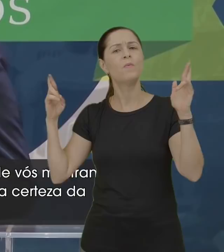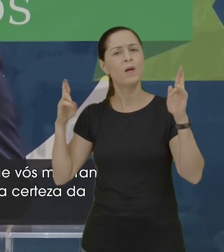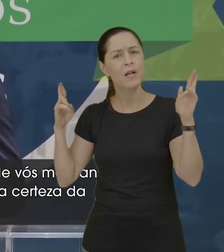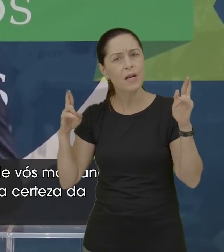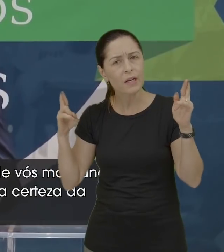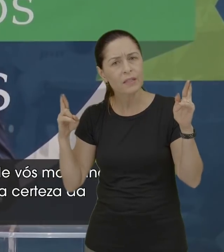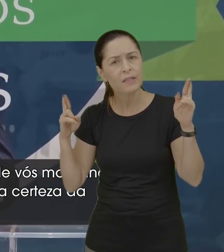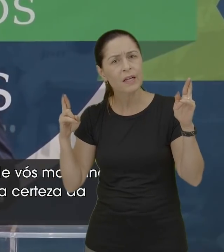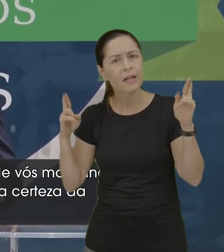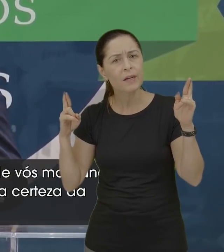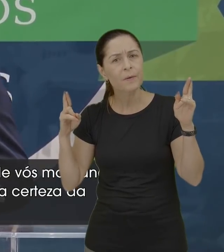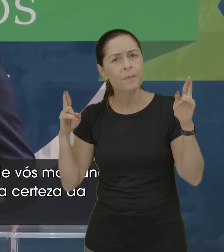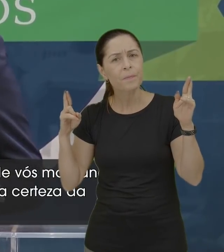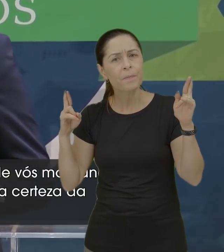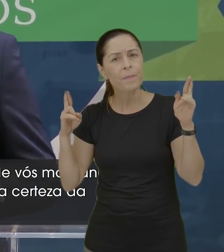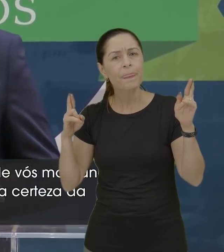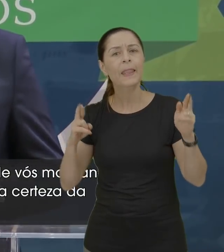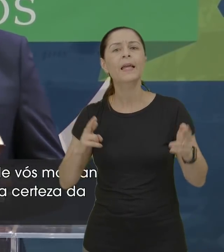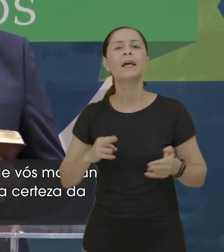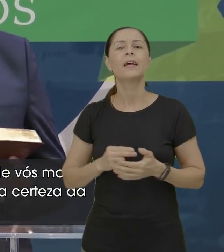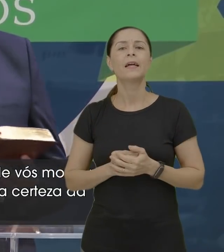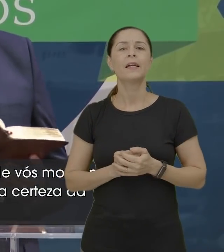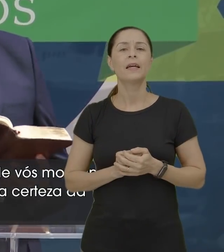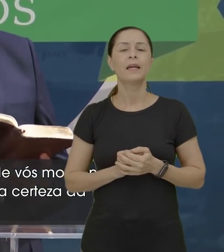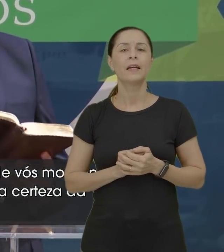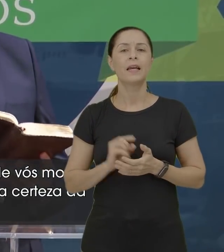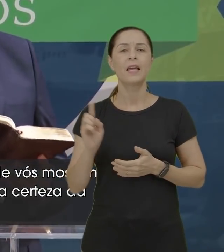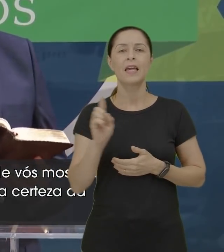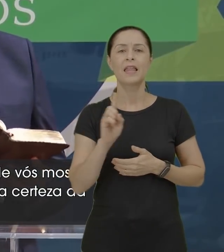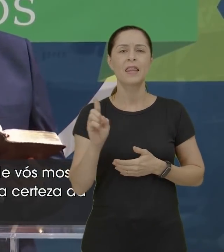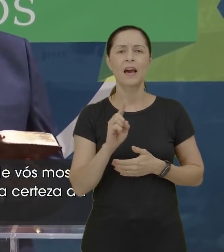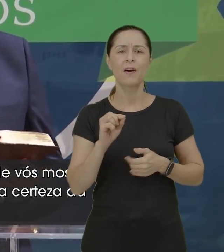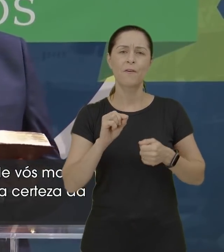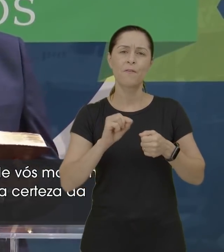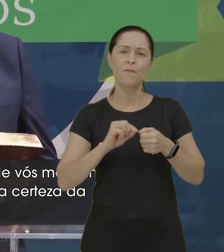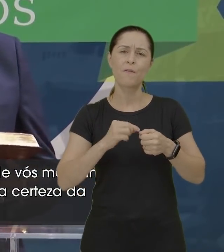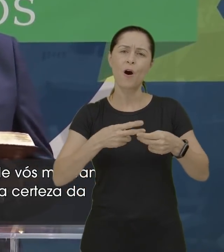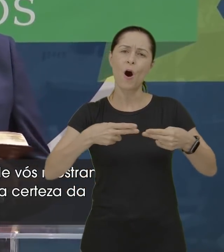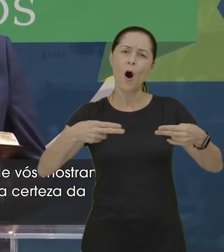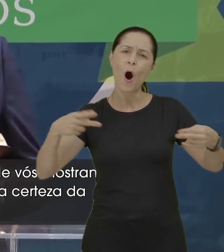esperança, para que não vos torneis indolentes,